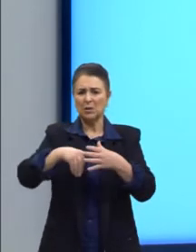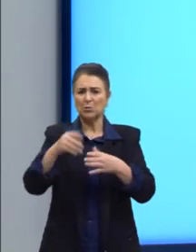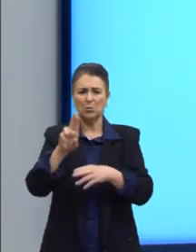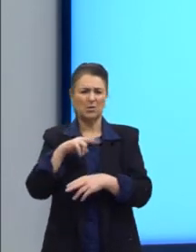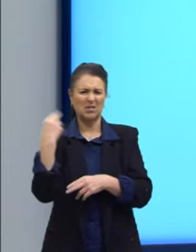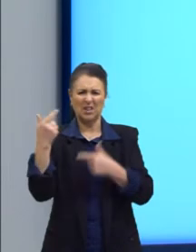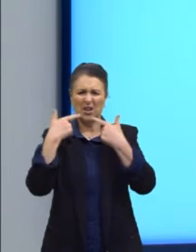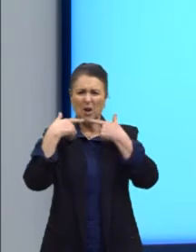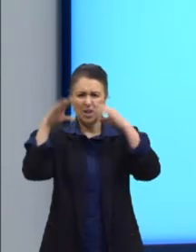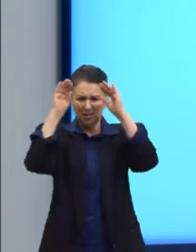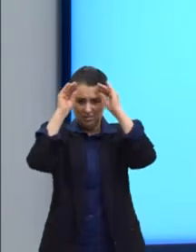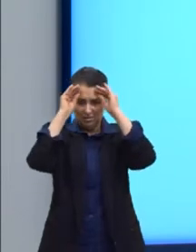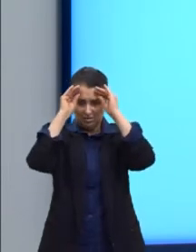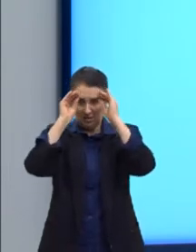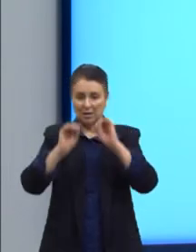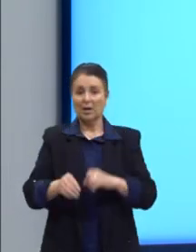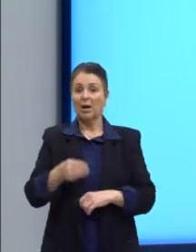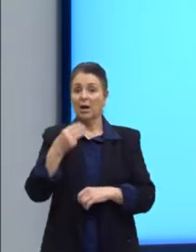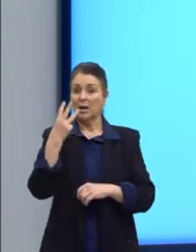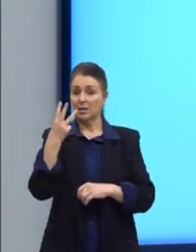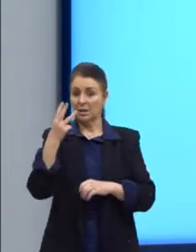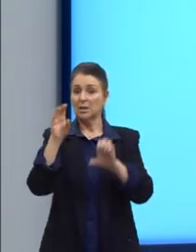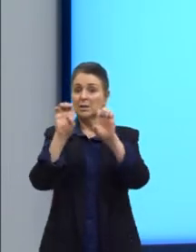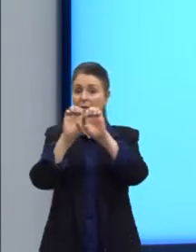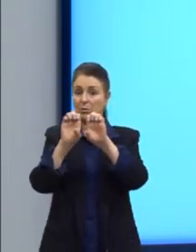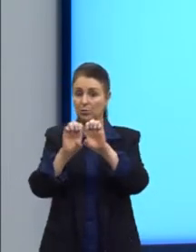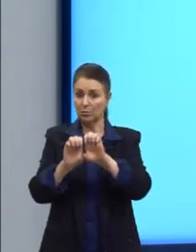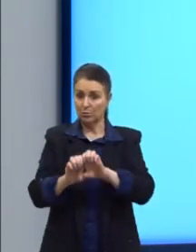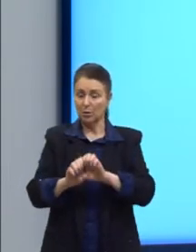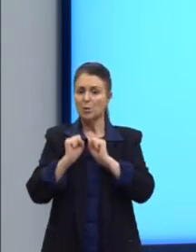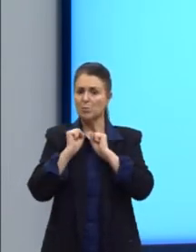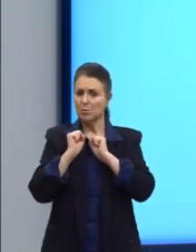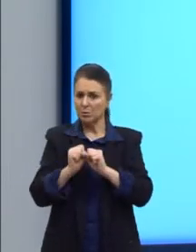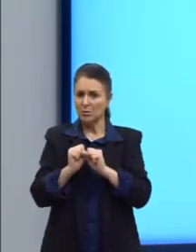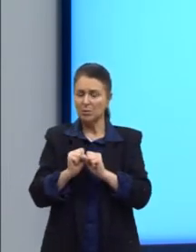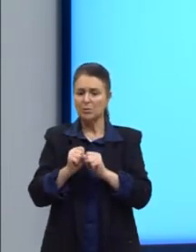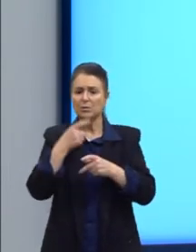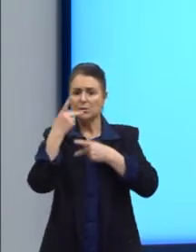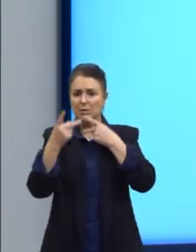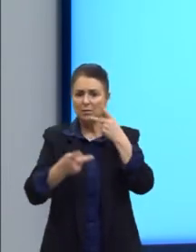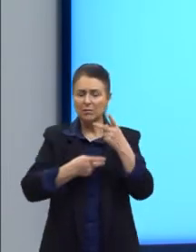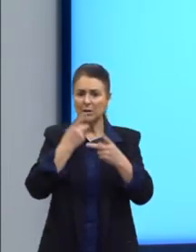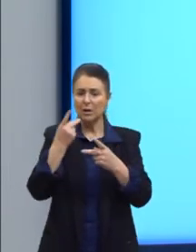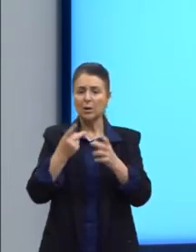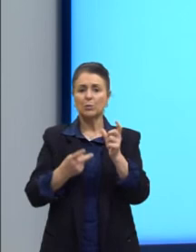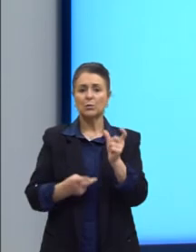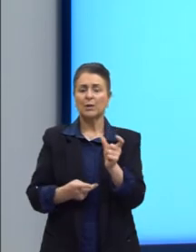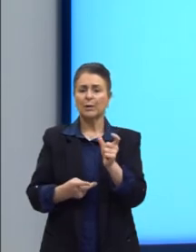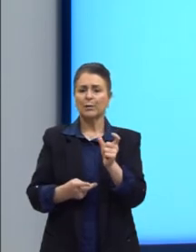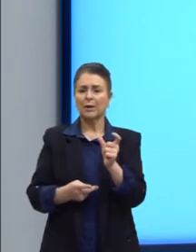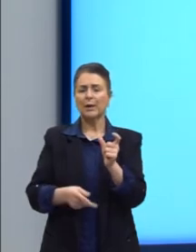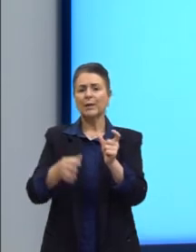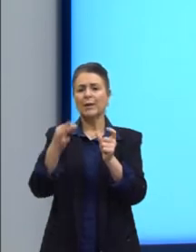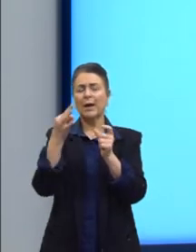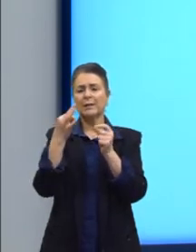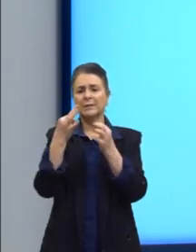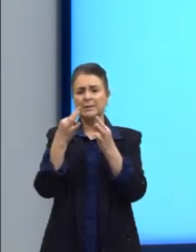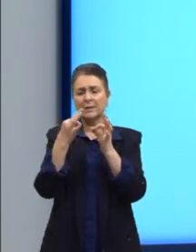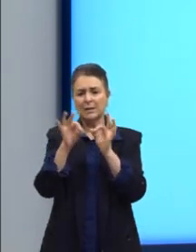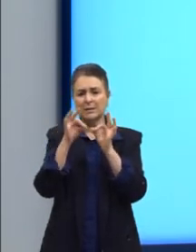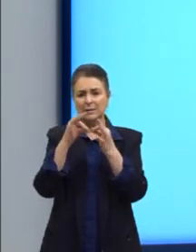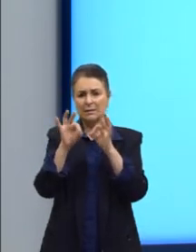as três construções ali são possíveis quando a gente está falando de sintaxe e de semântica